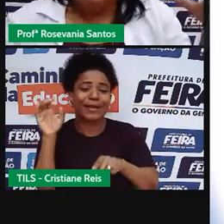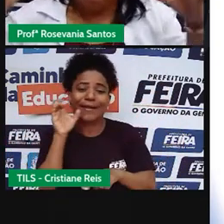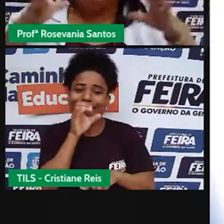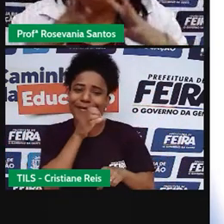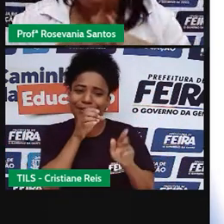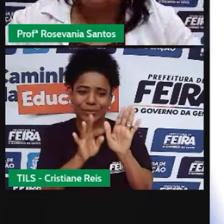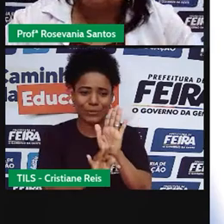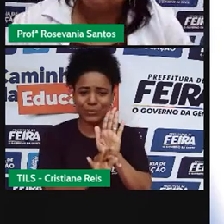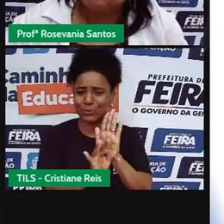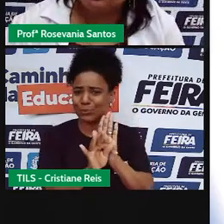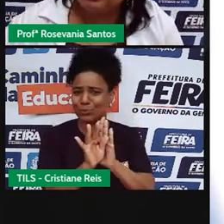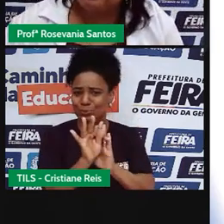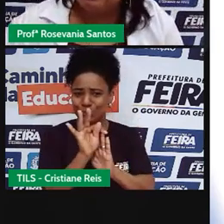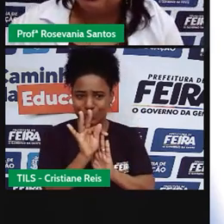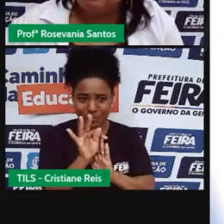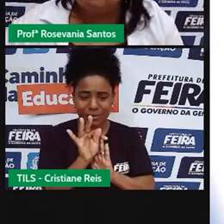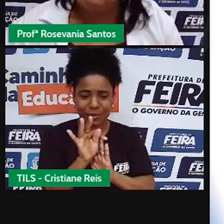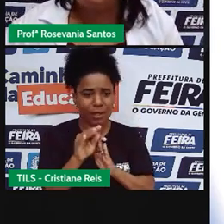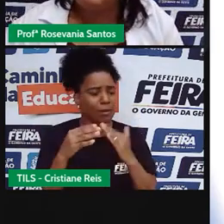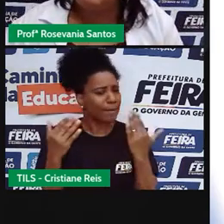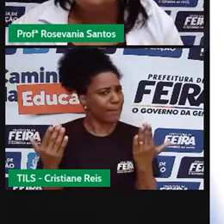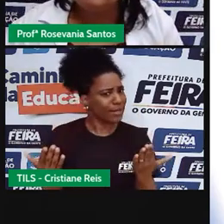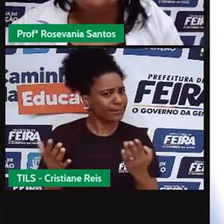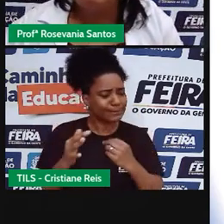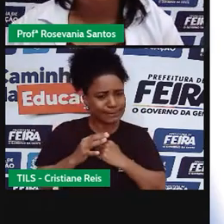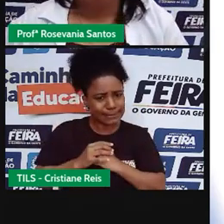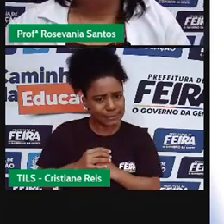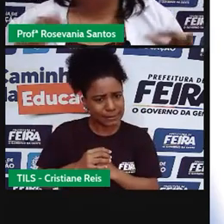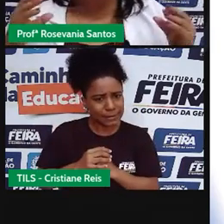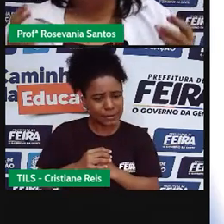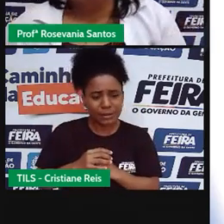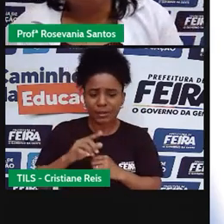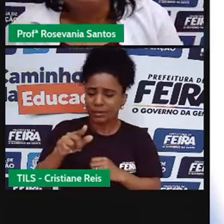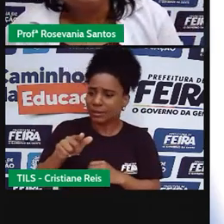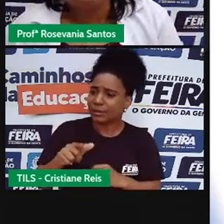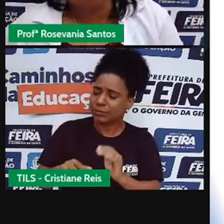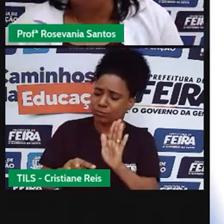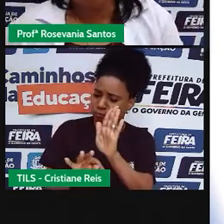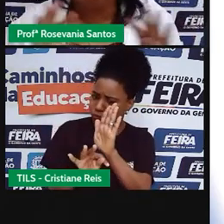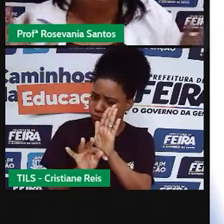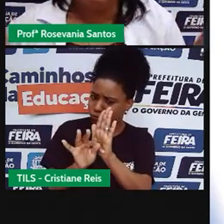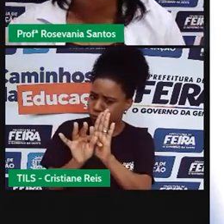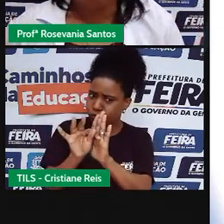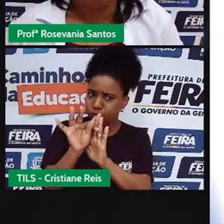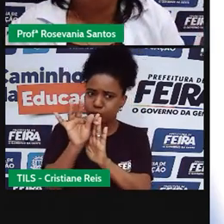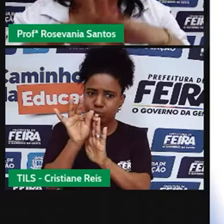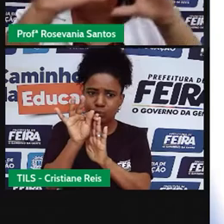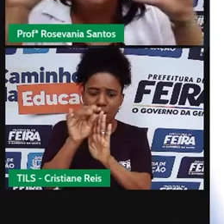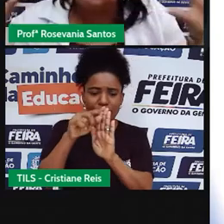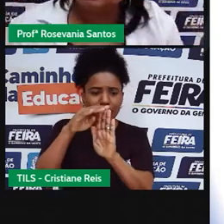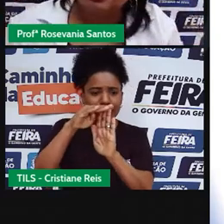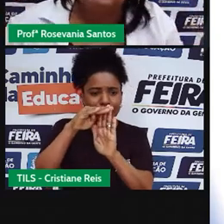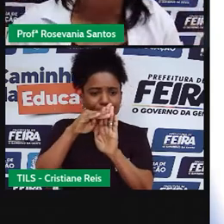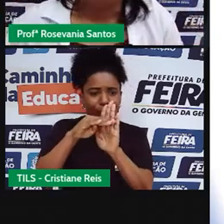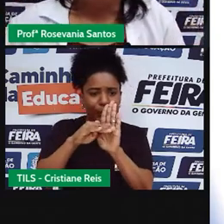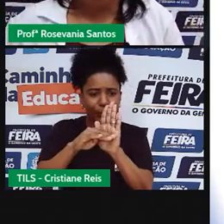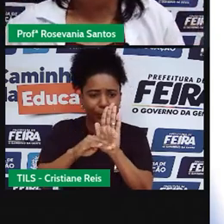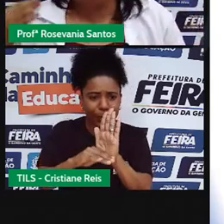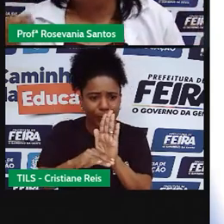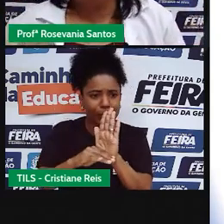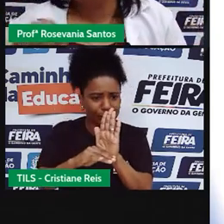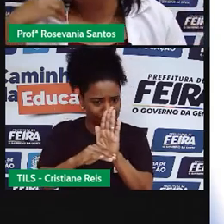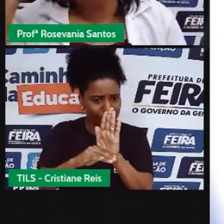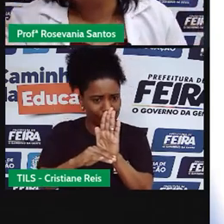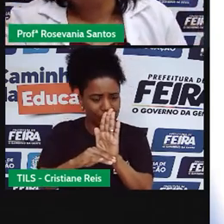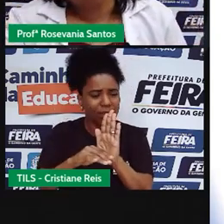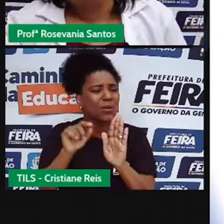térmica. Amplitude térmica, famoso, que é isso? É a diferença, muito simples, não precisa nem sofrer, é